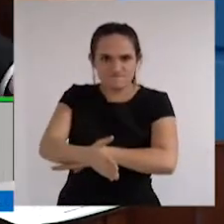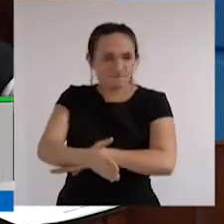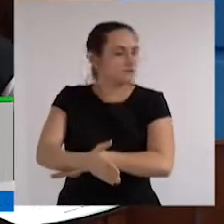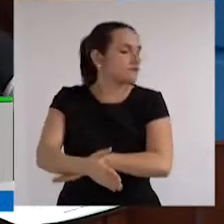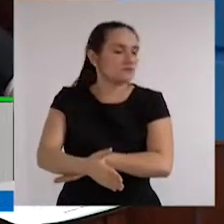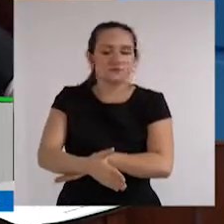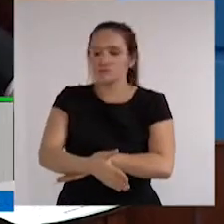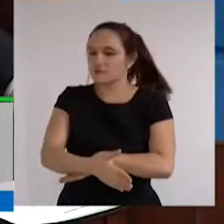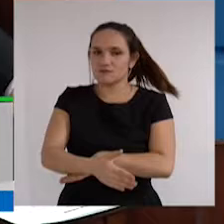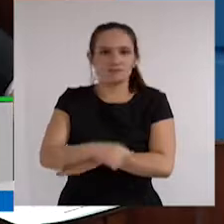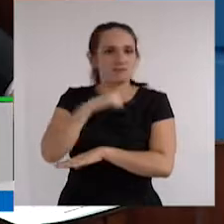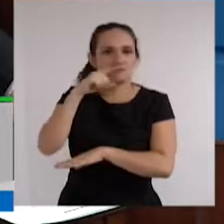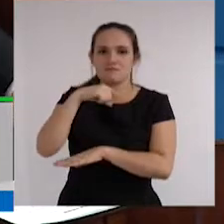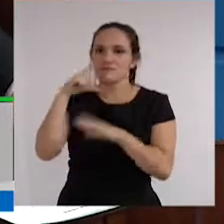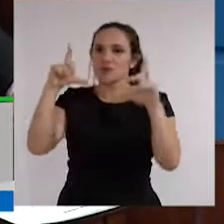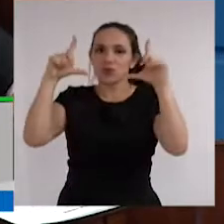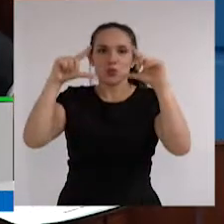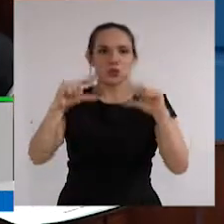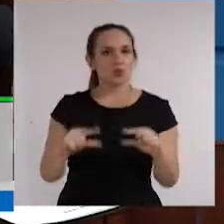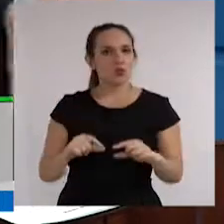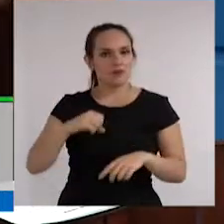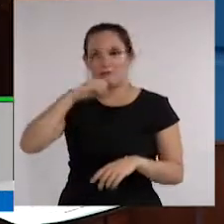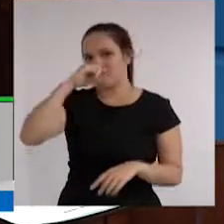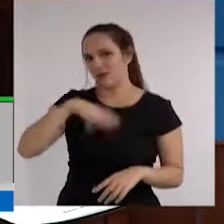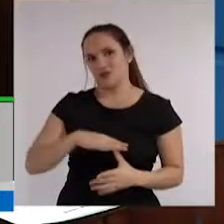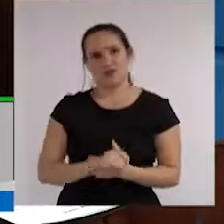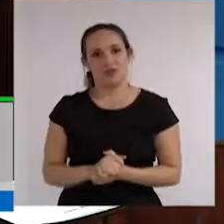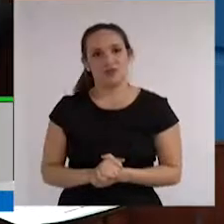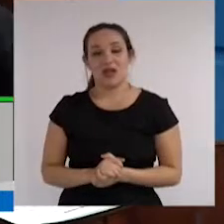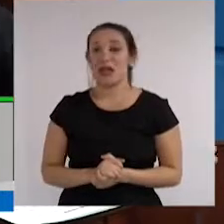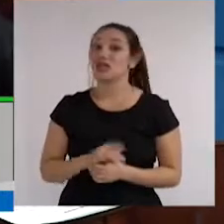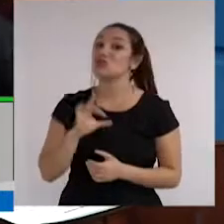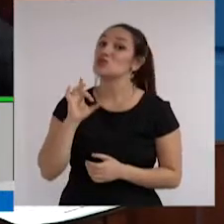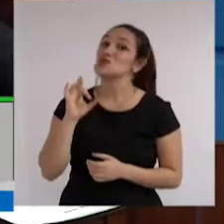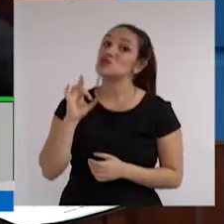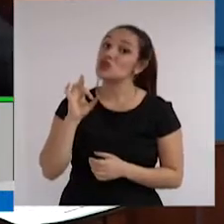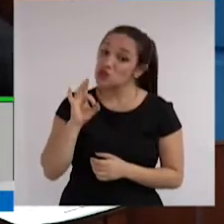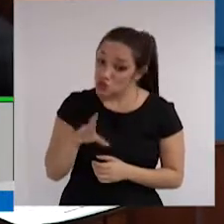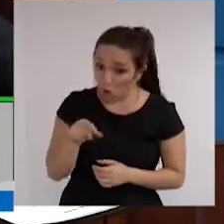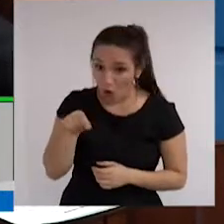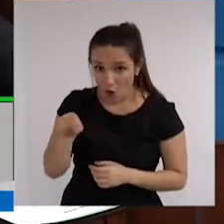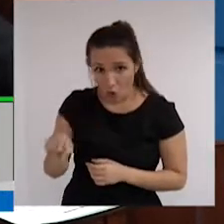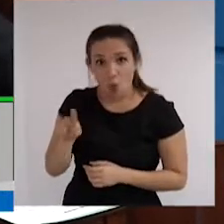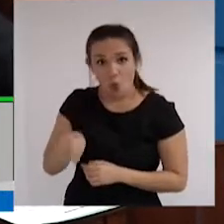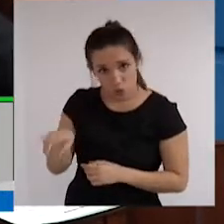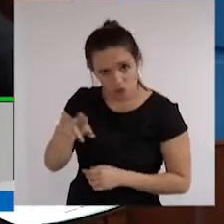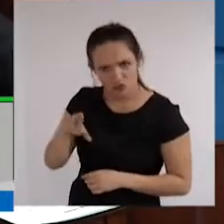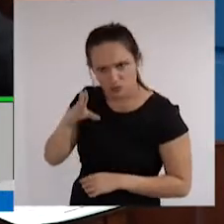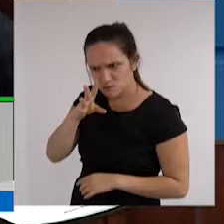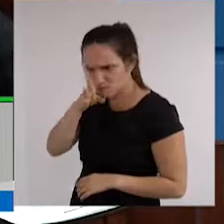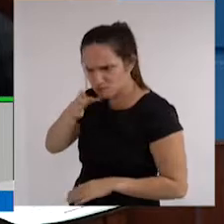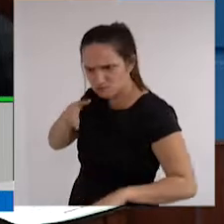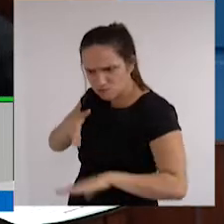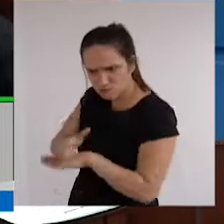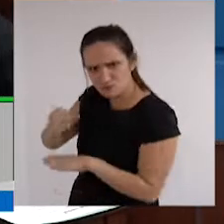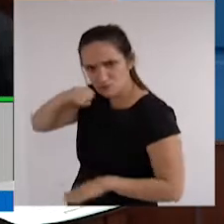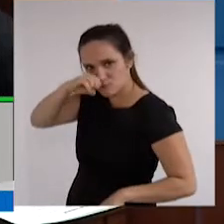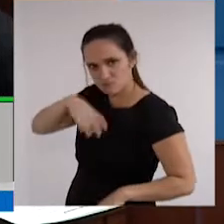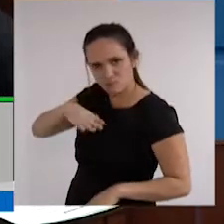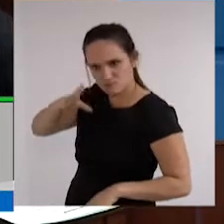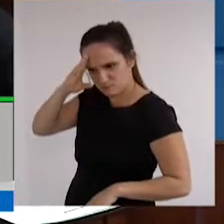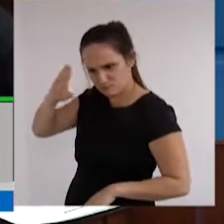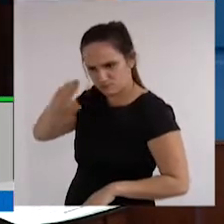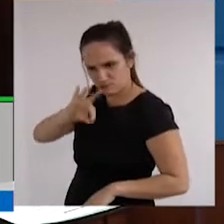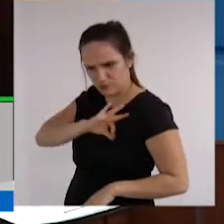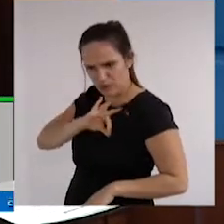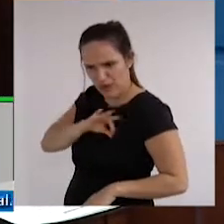a violência. Isso é quando já se perdeu o controle da violência numa determinada região